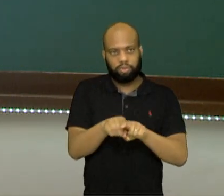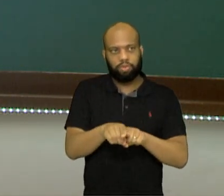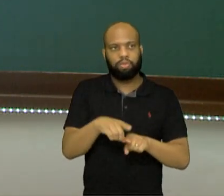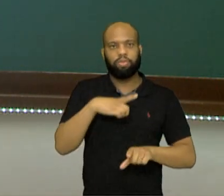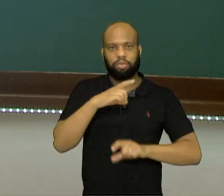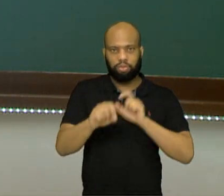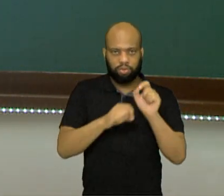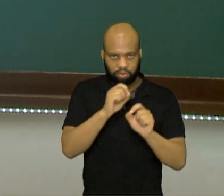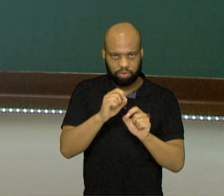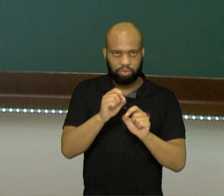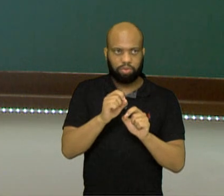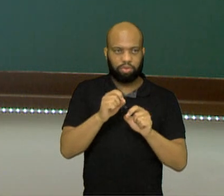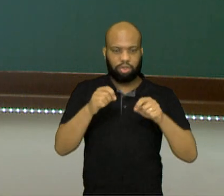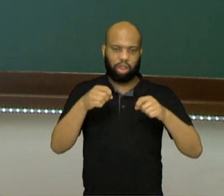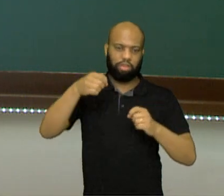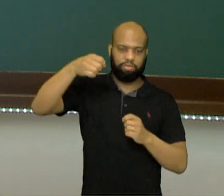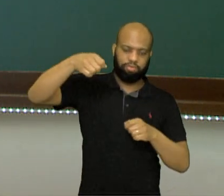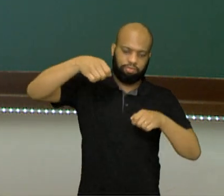formando 90 graus.